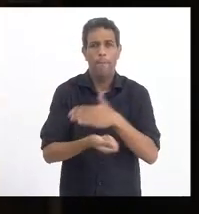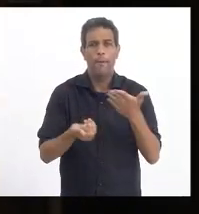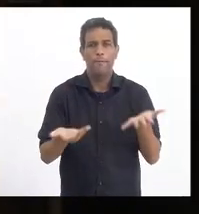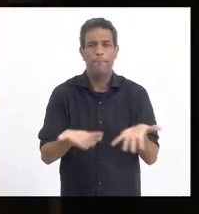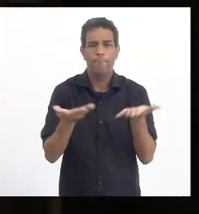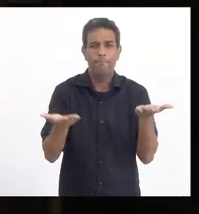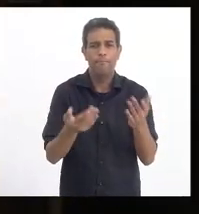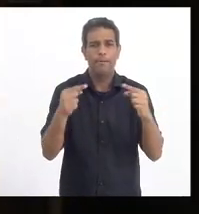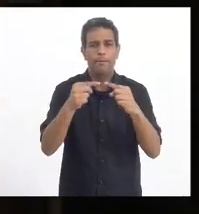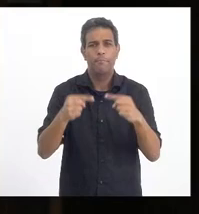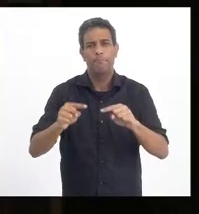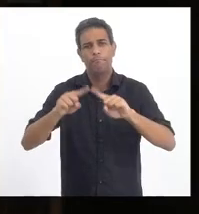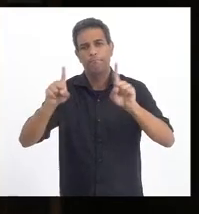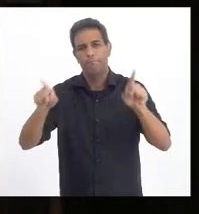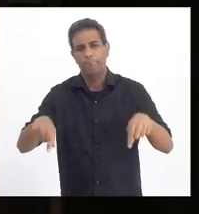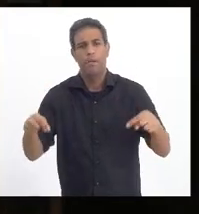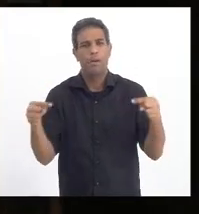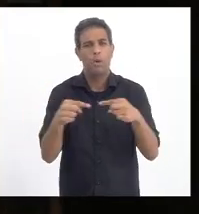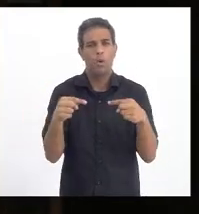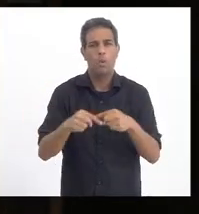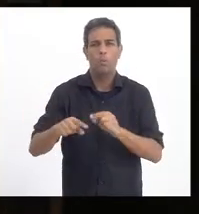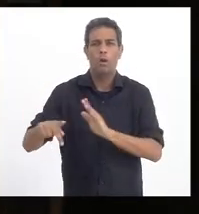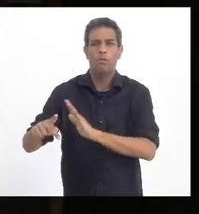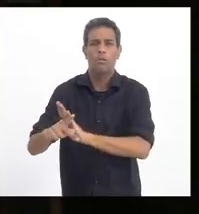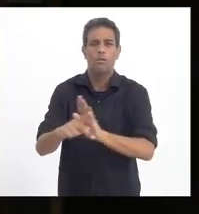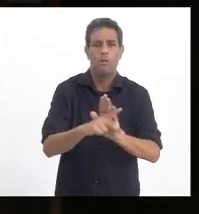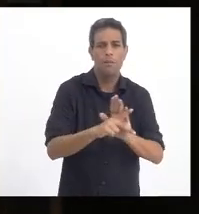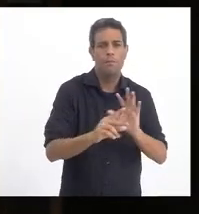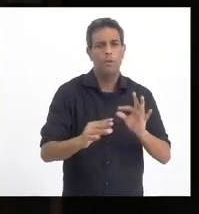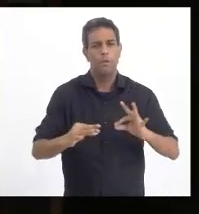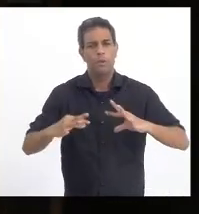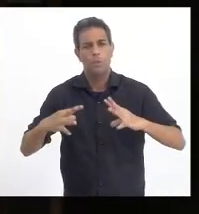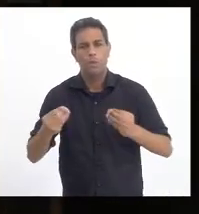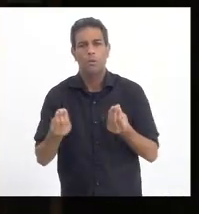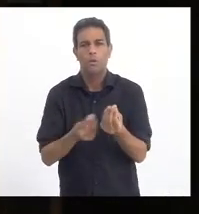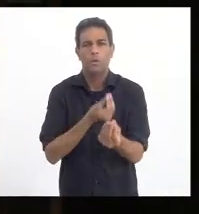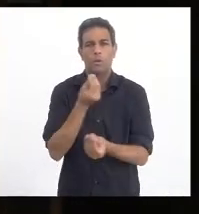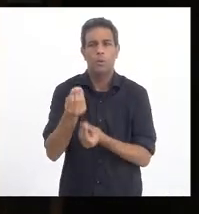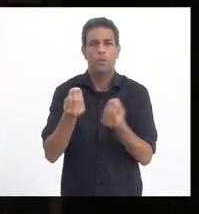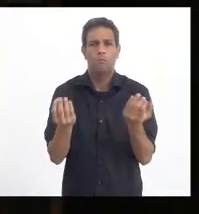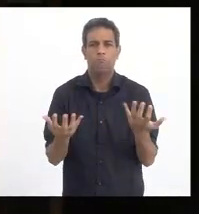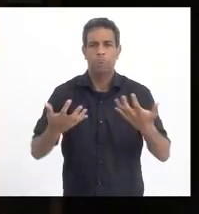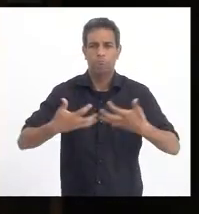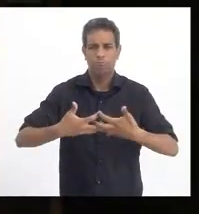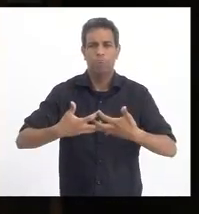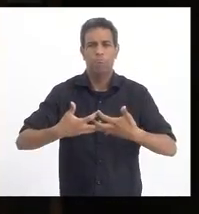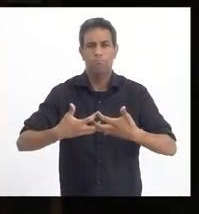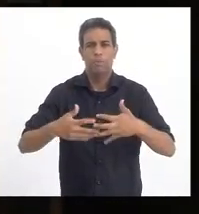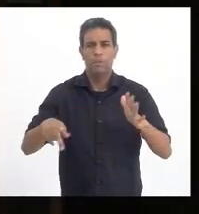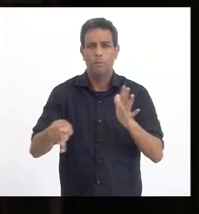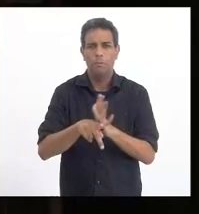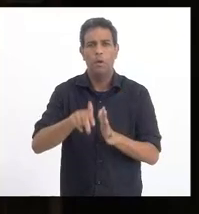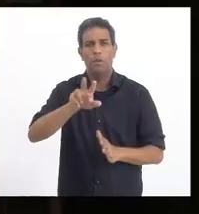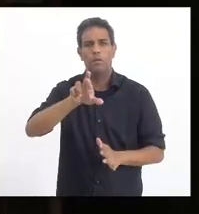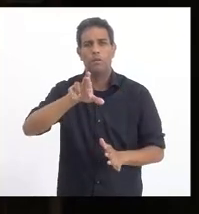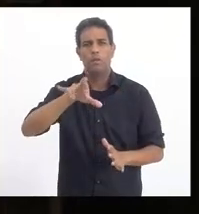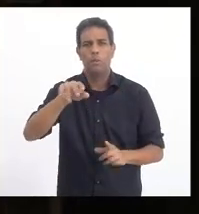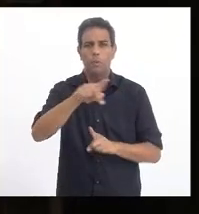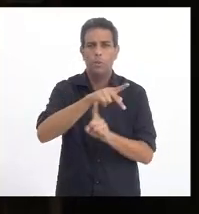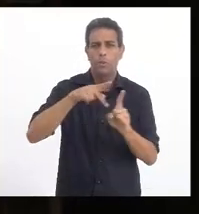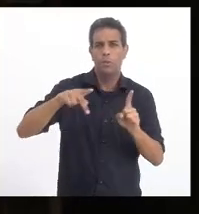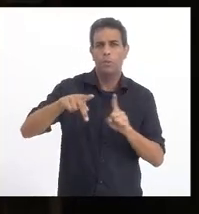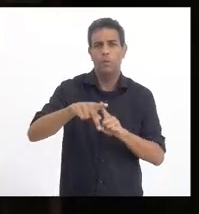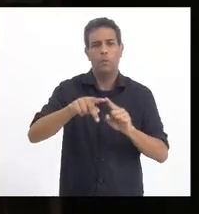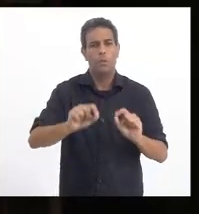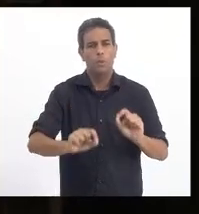fundo de na atividades e pensões militares também é um artigo que foi colado aqui na íntegra do Rio previdência para o Rio previdência